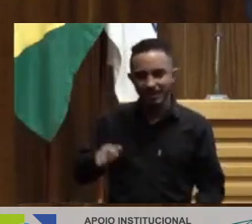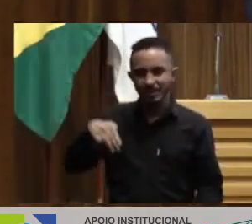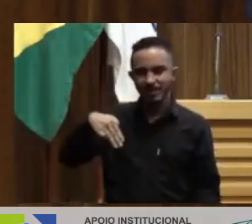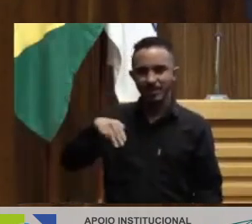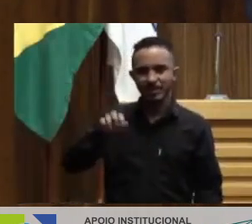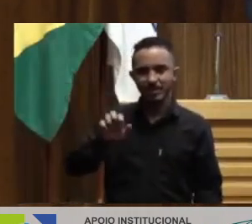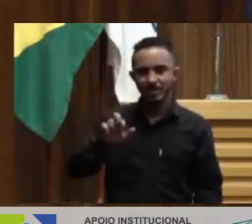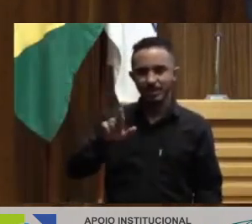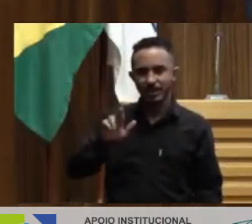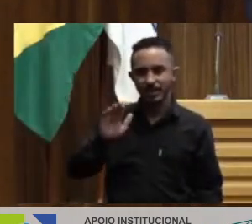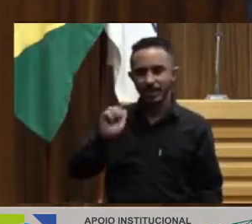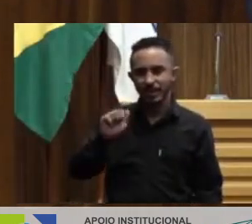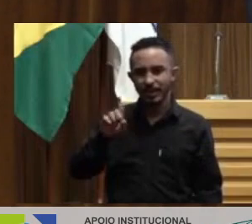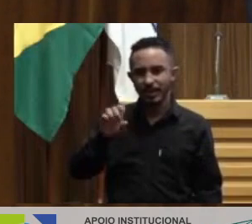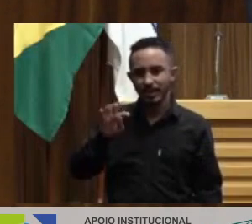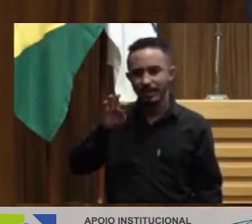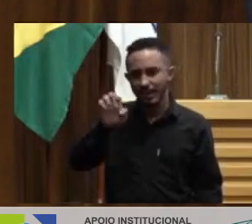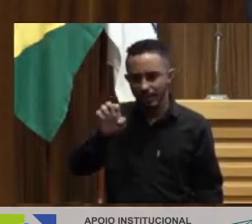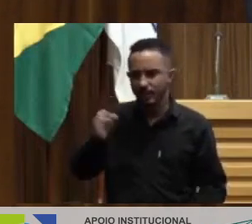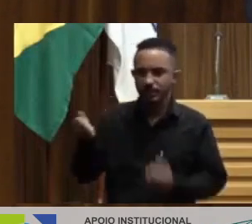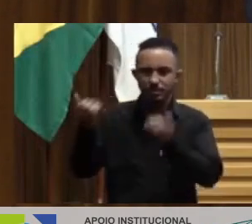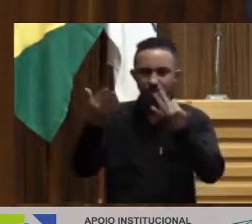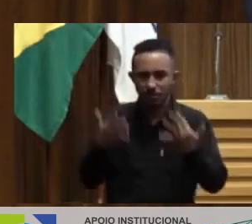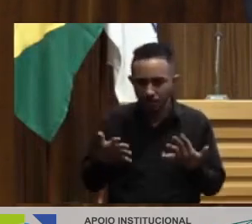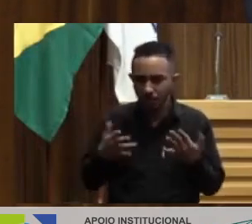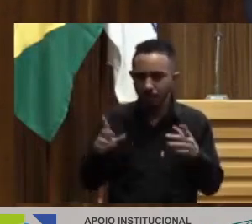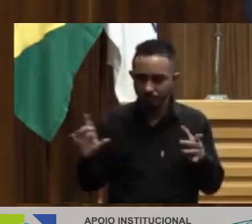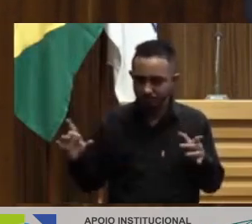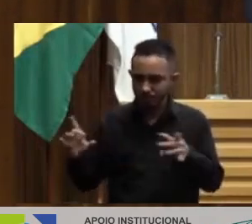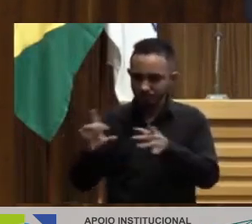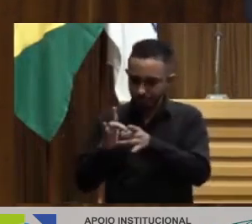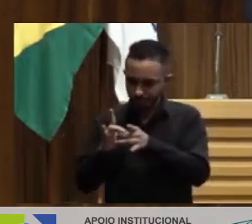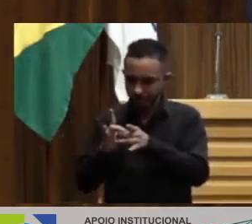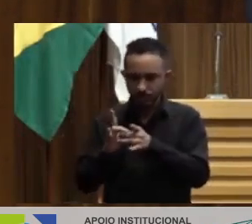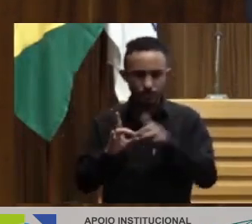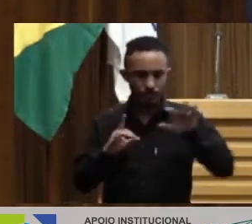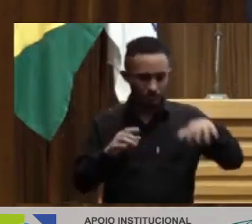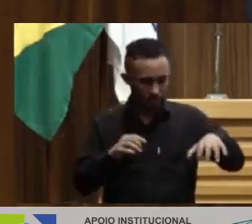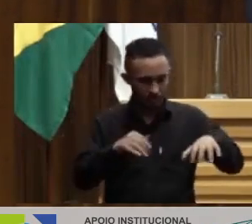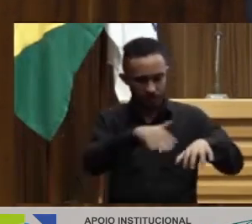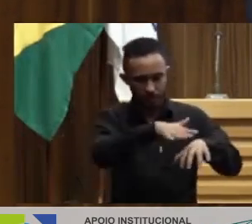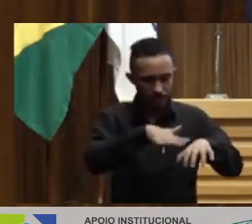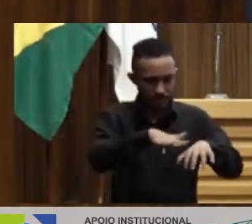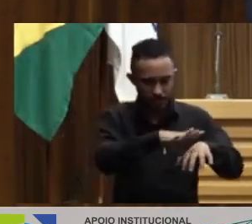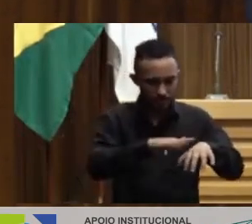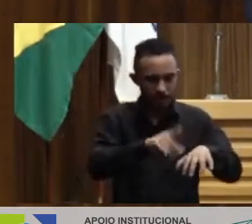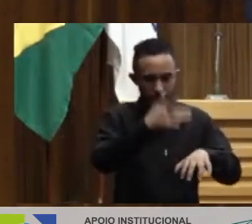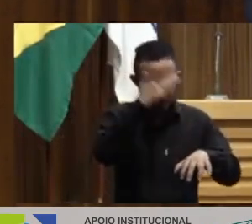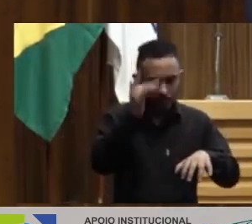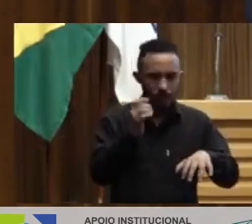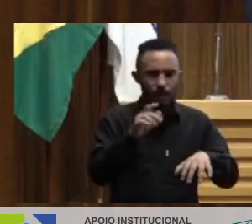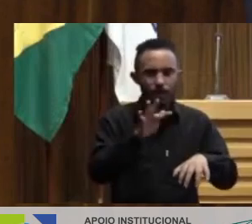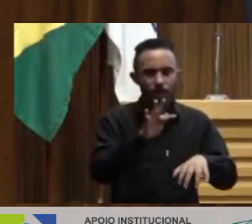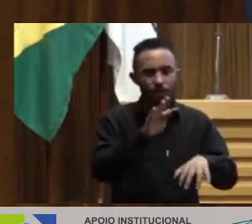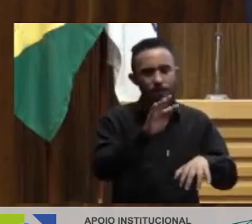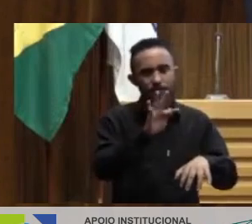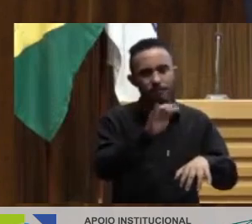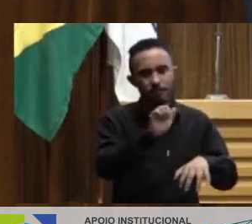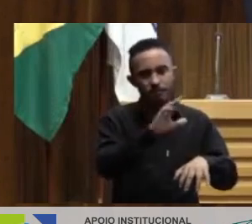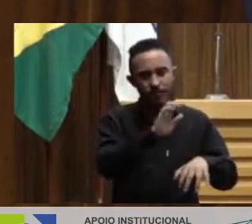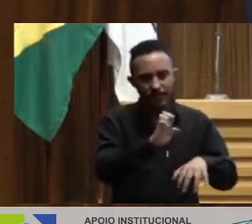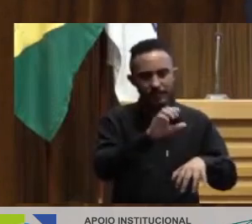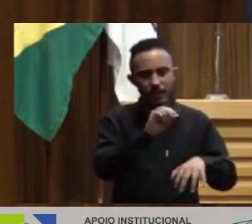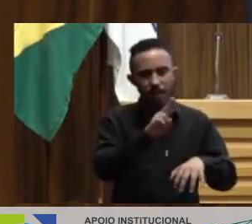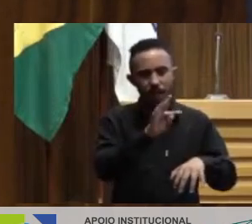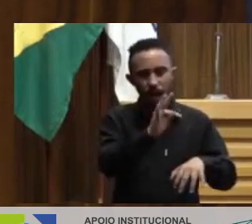Mercadante, esta sinergia. De um lado, um phase-out, aumentando